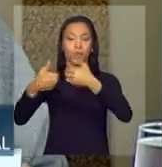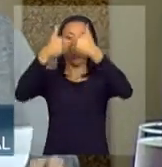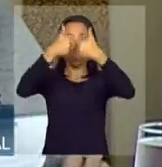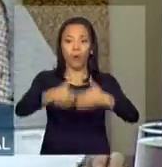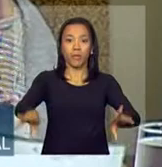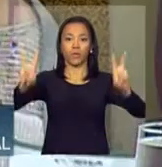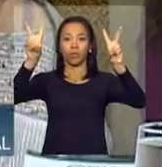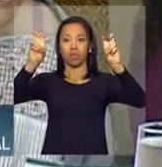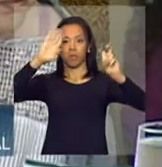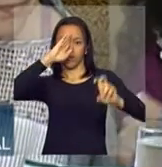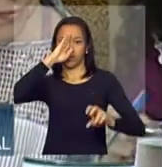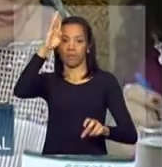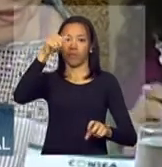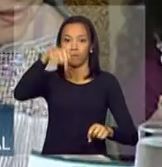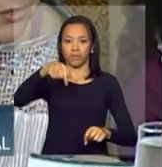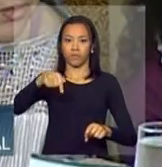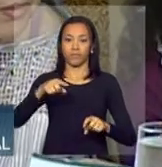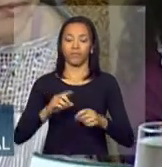central.